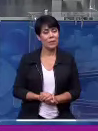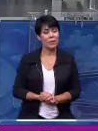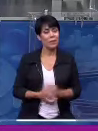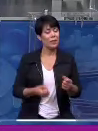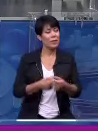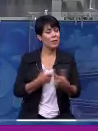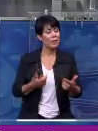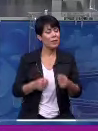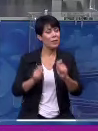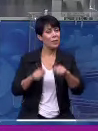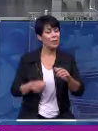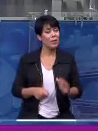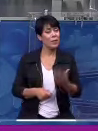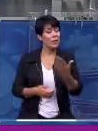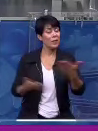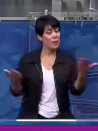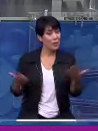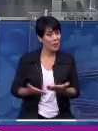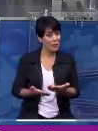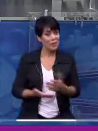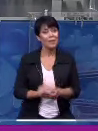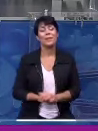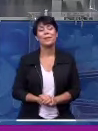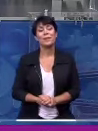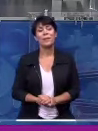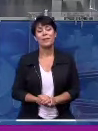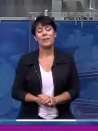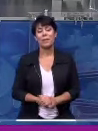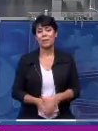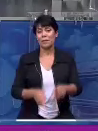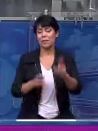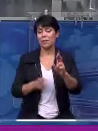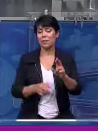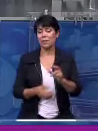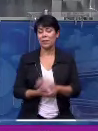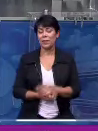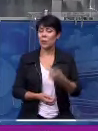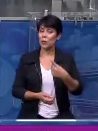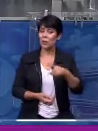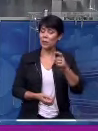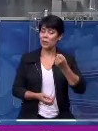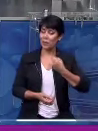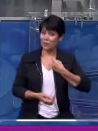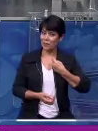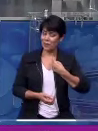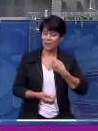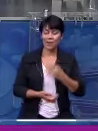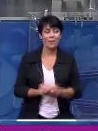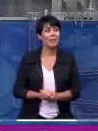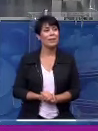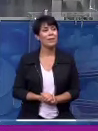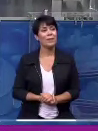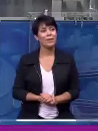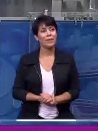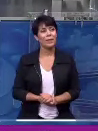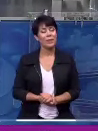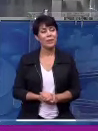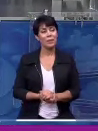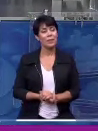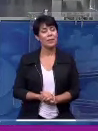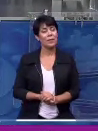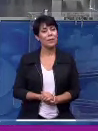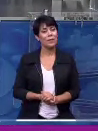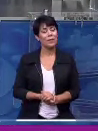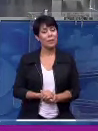Sua sorte pode vir com este número. Vamos chamar o 15º e último número da Loto Fácil. Bola